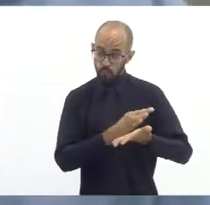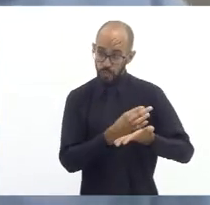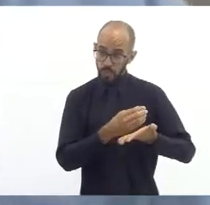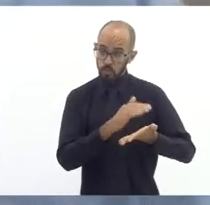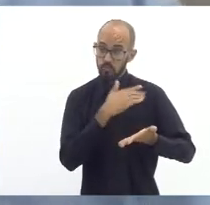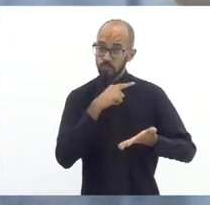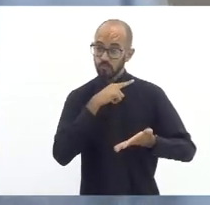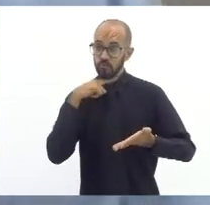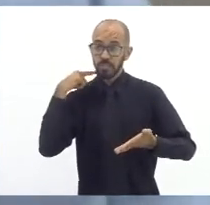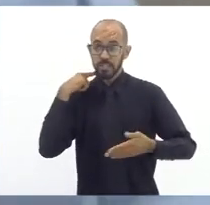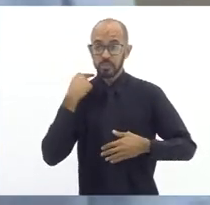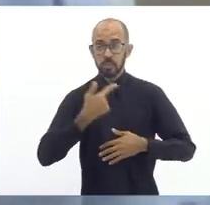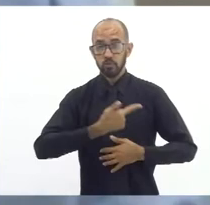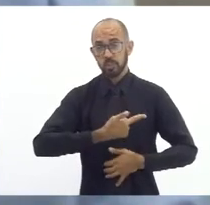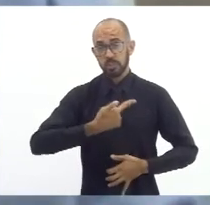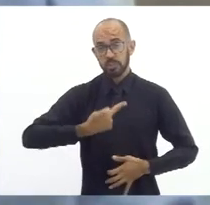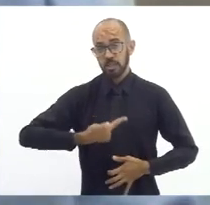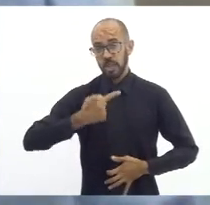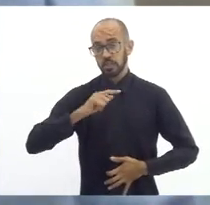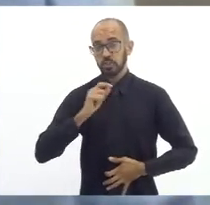dia 27/4.